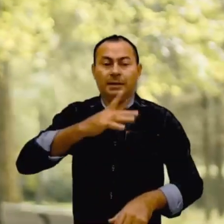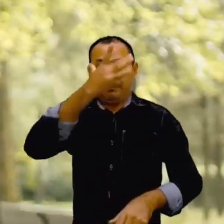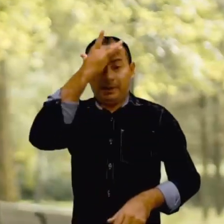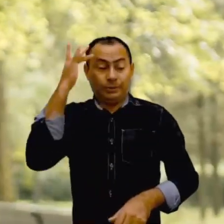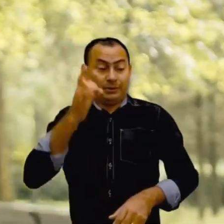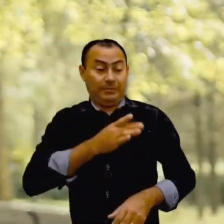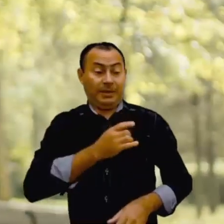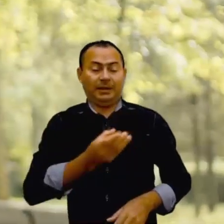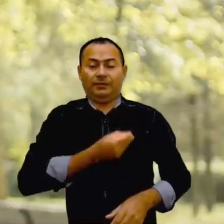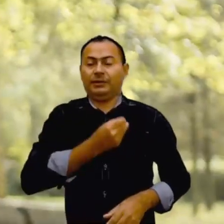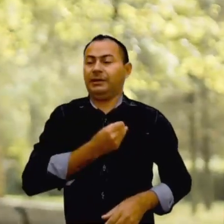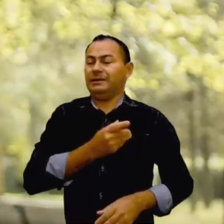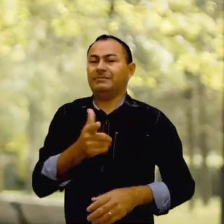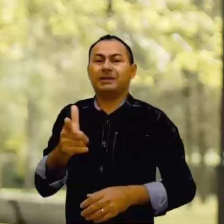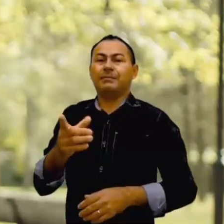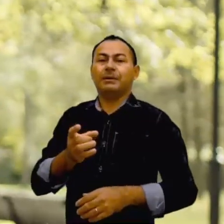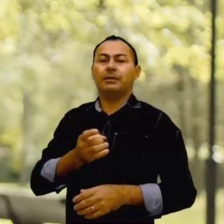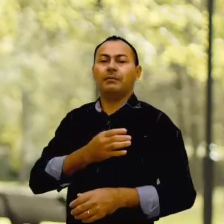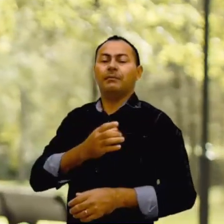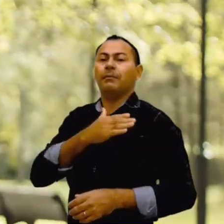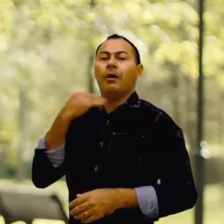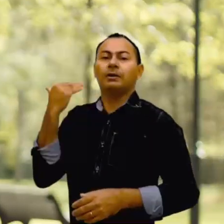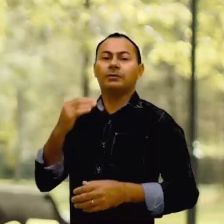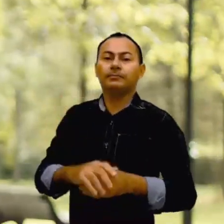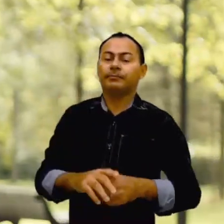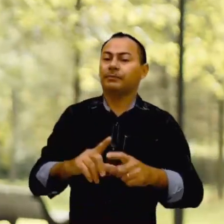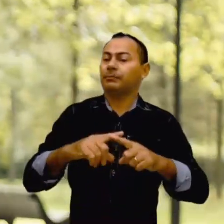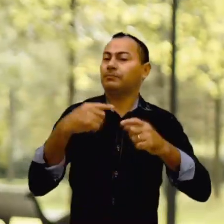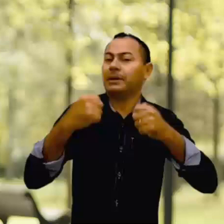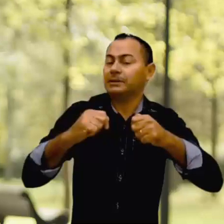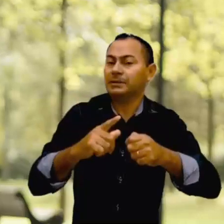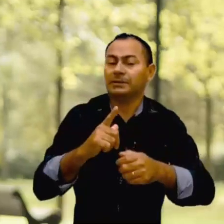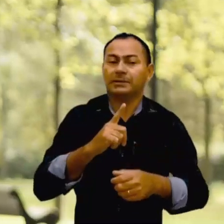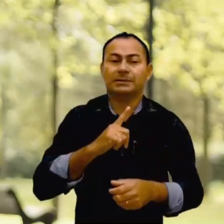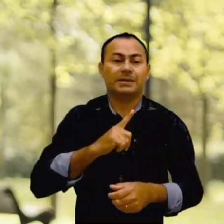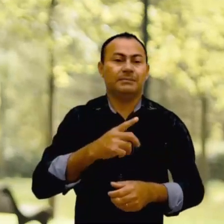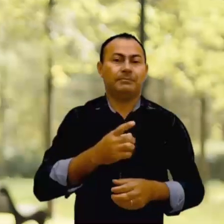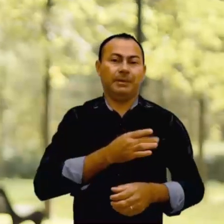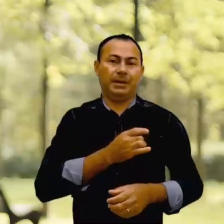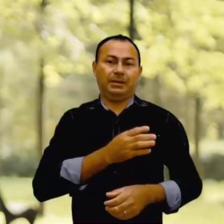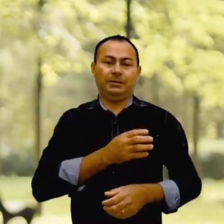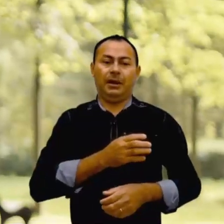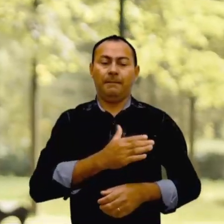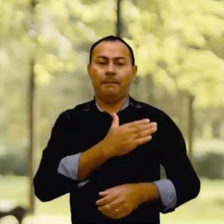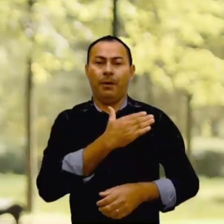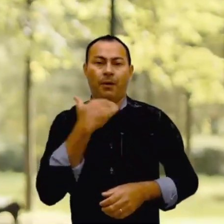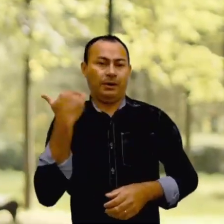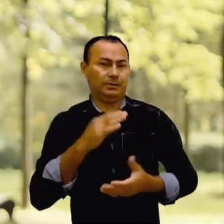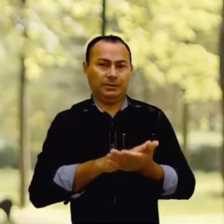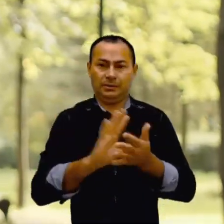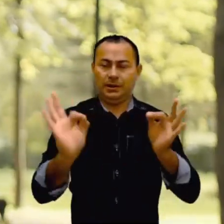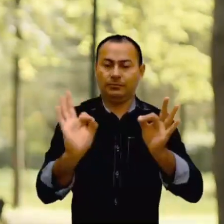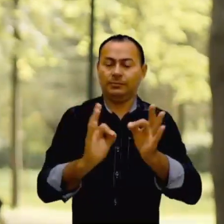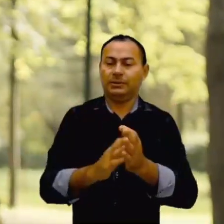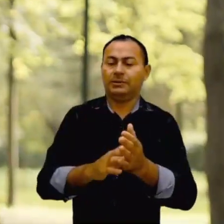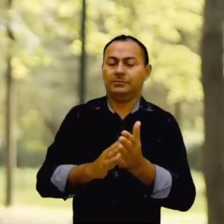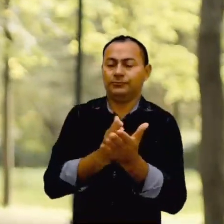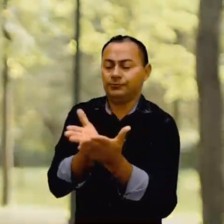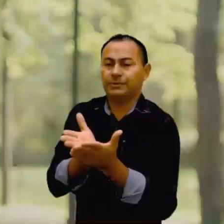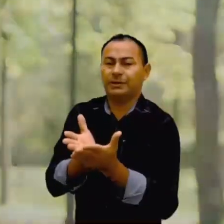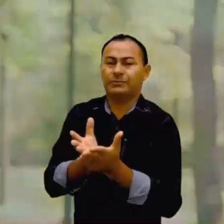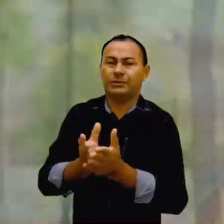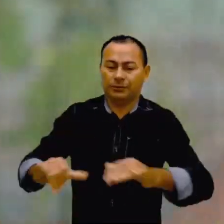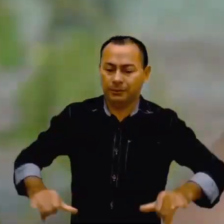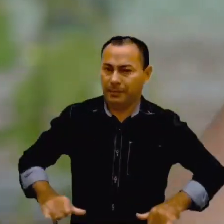da vida do que da morte. Não precisamos temer a vida nem os desafios, problemas, tragédias, doenças e dores que ela